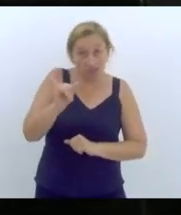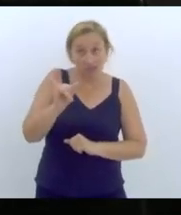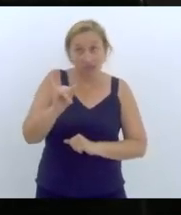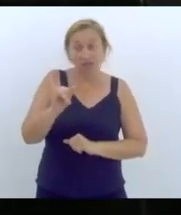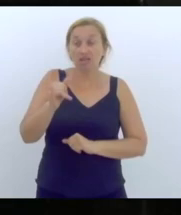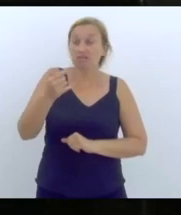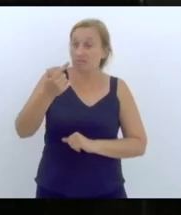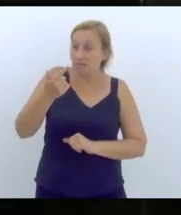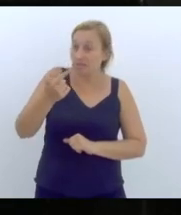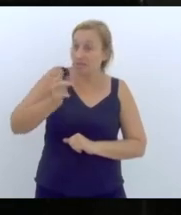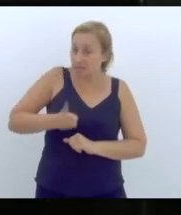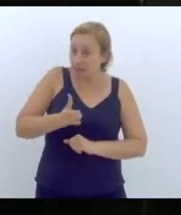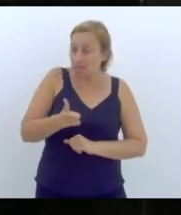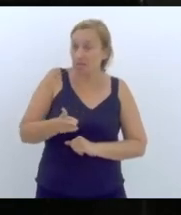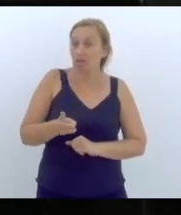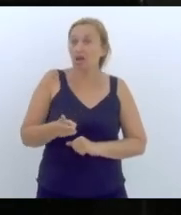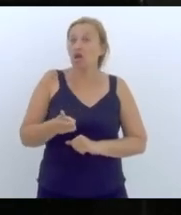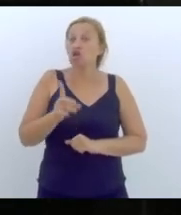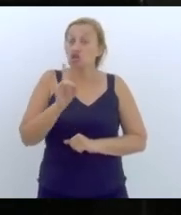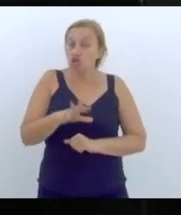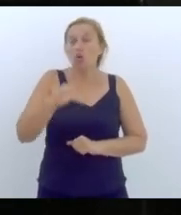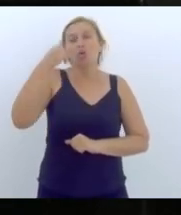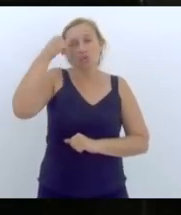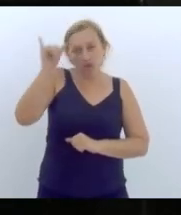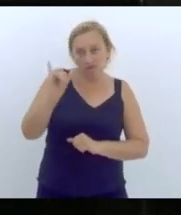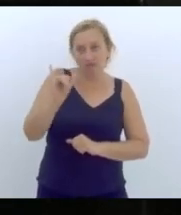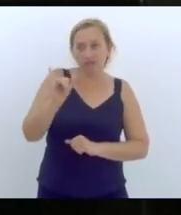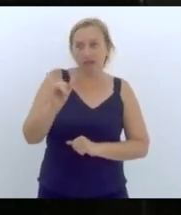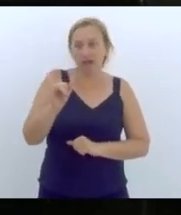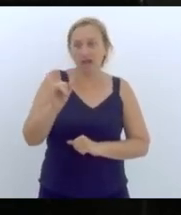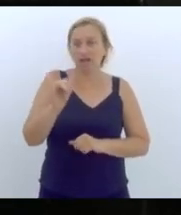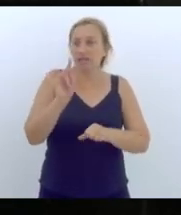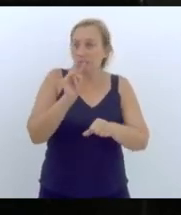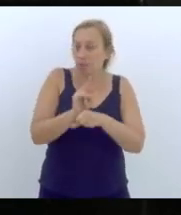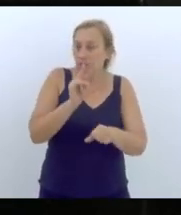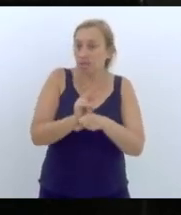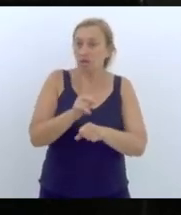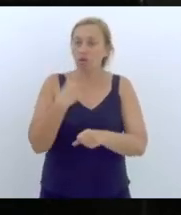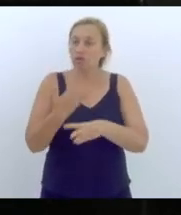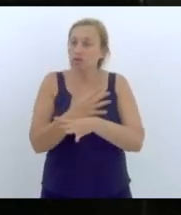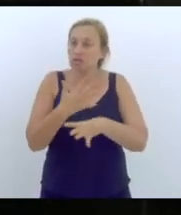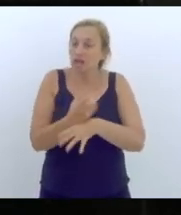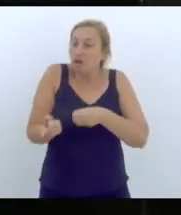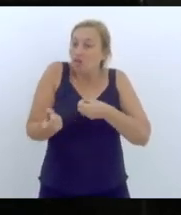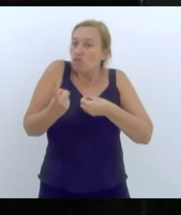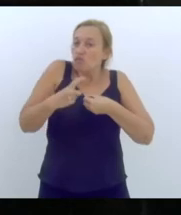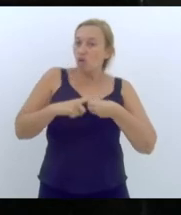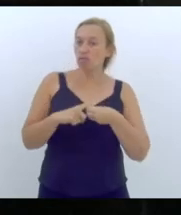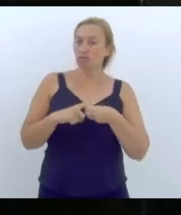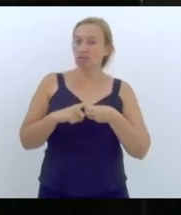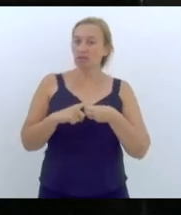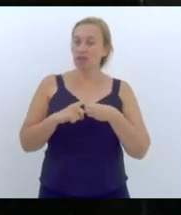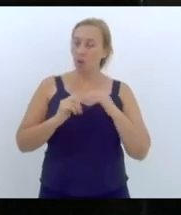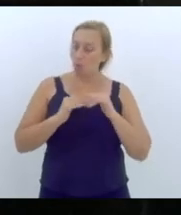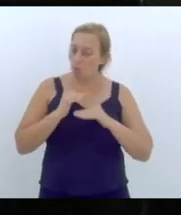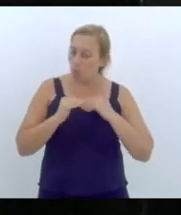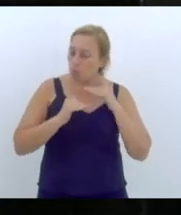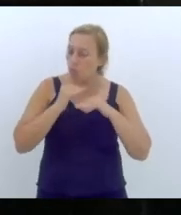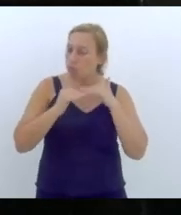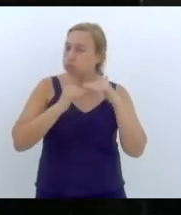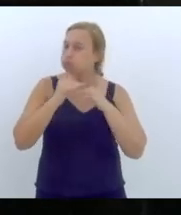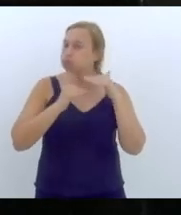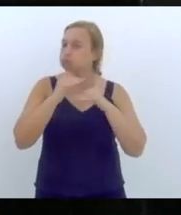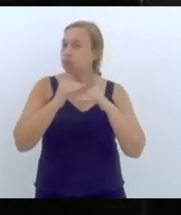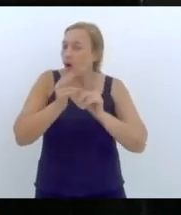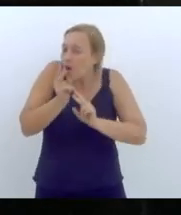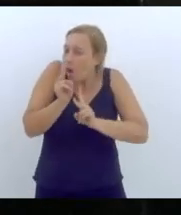inúmeras vezes, porque é só através da prevenção que a nossa cidade vai voltar a progredir e